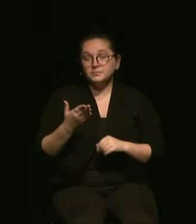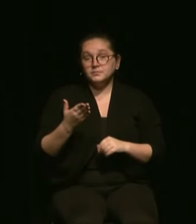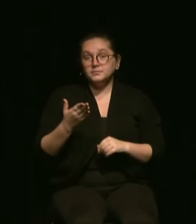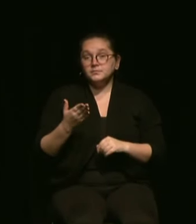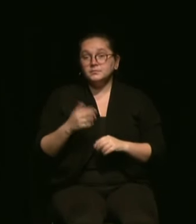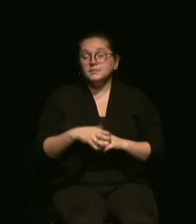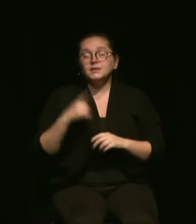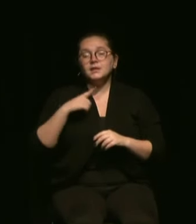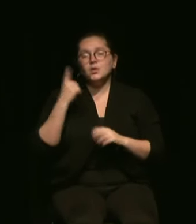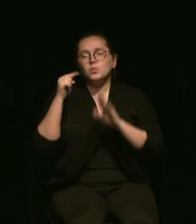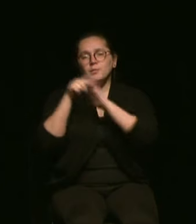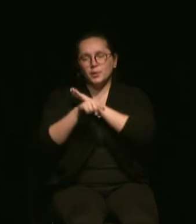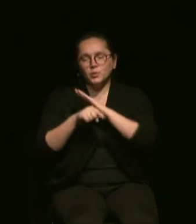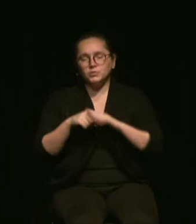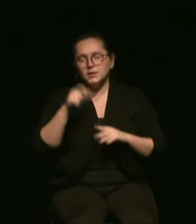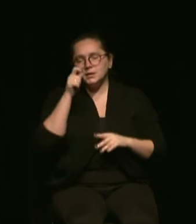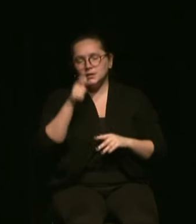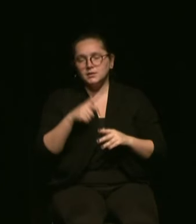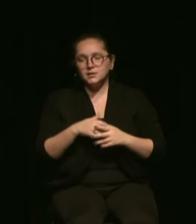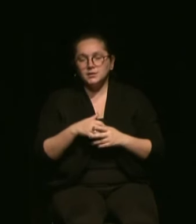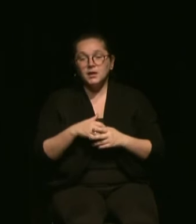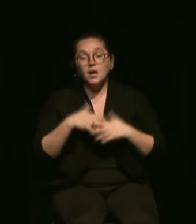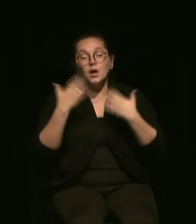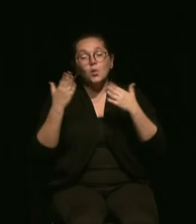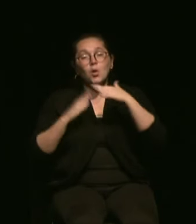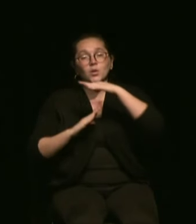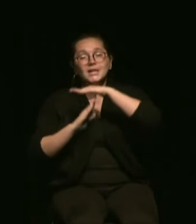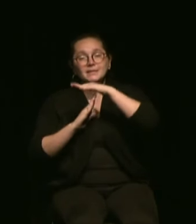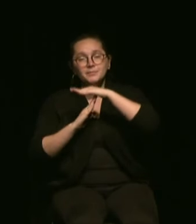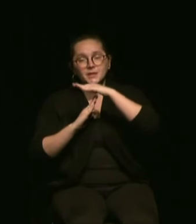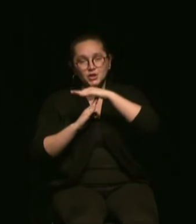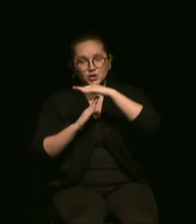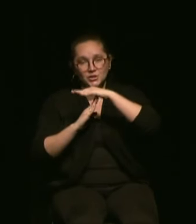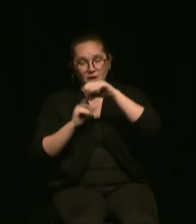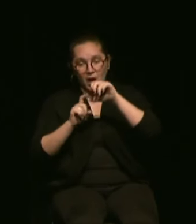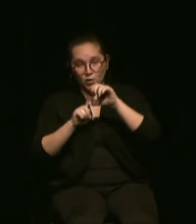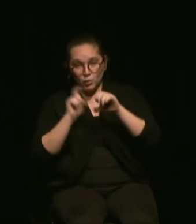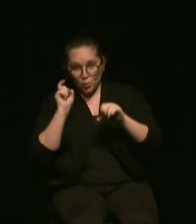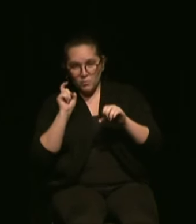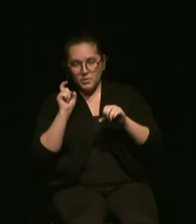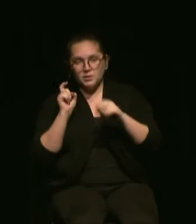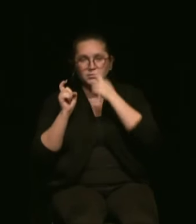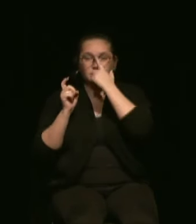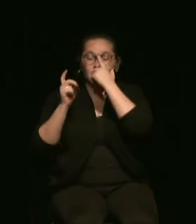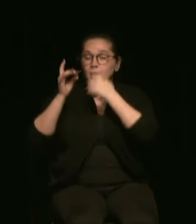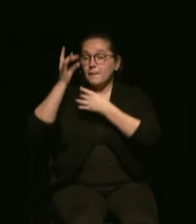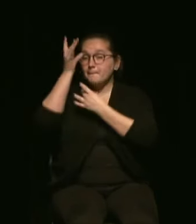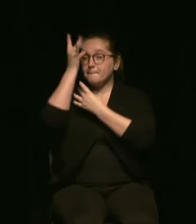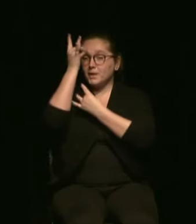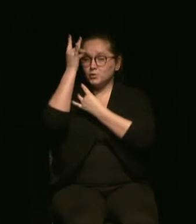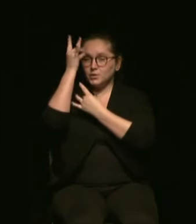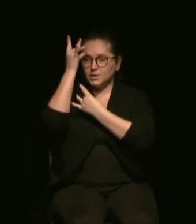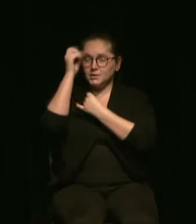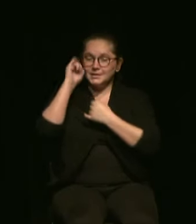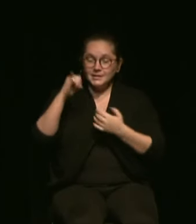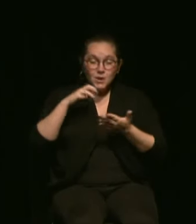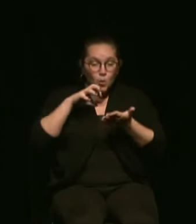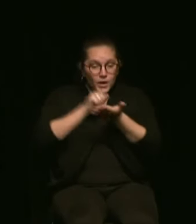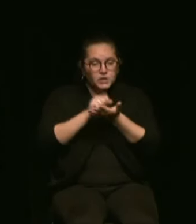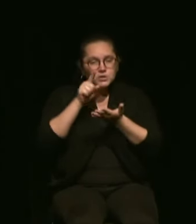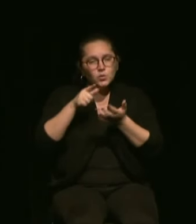tem uma pergunta aqui interessante. Qual o limite da autonomia da palavra dos personagens a partir do momento em que os registros são